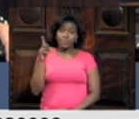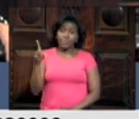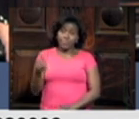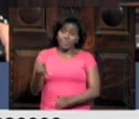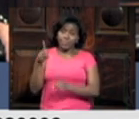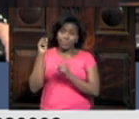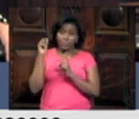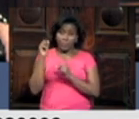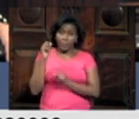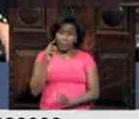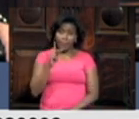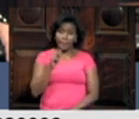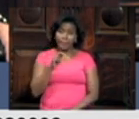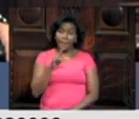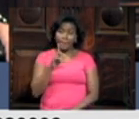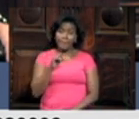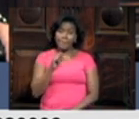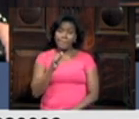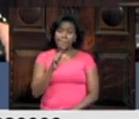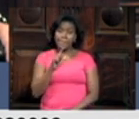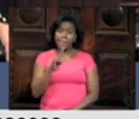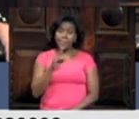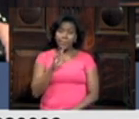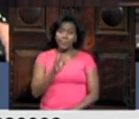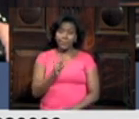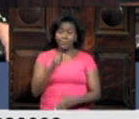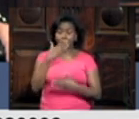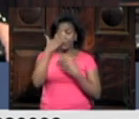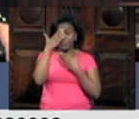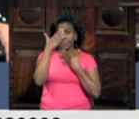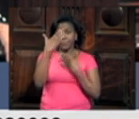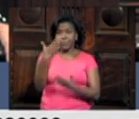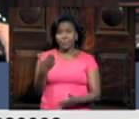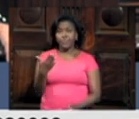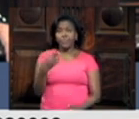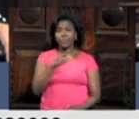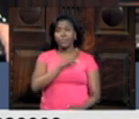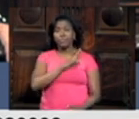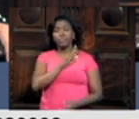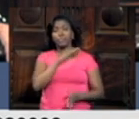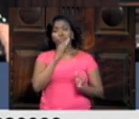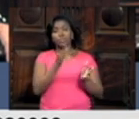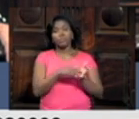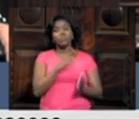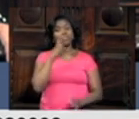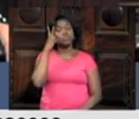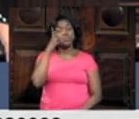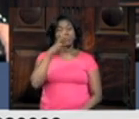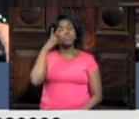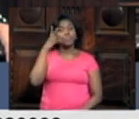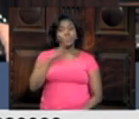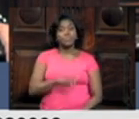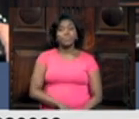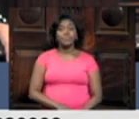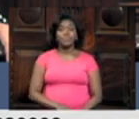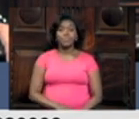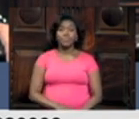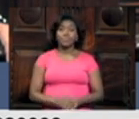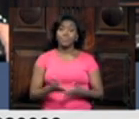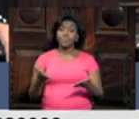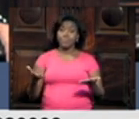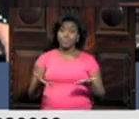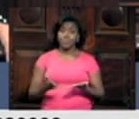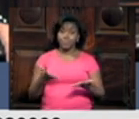eleito Paulo Alves. Muito obrigado em nome de todos os vereadores